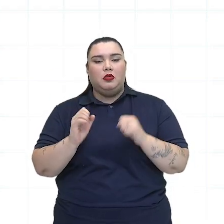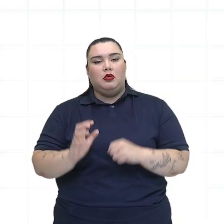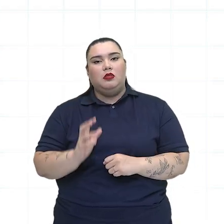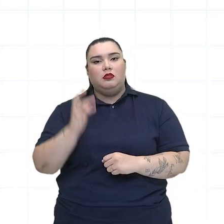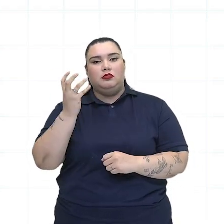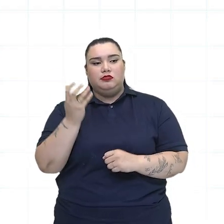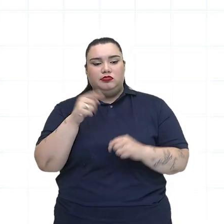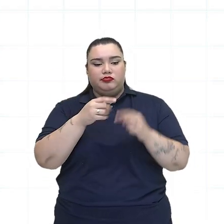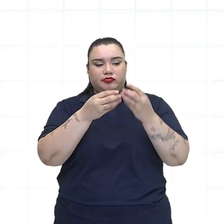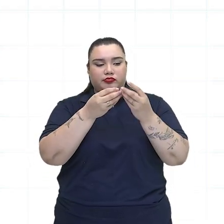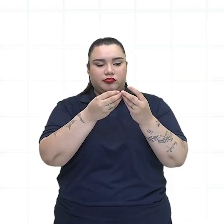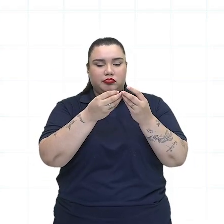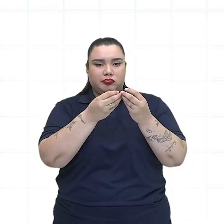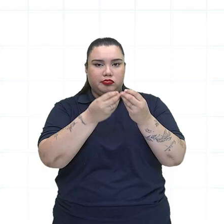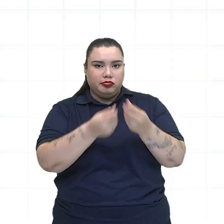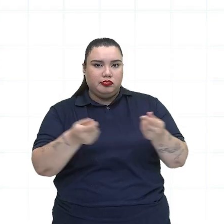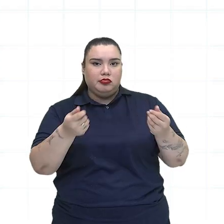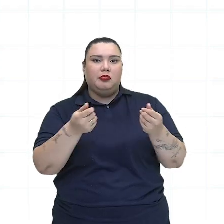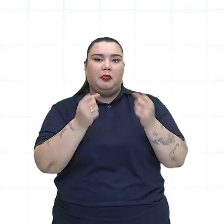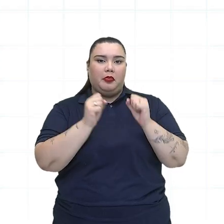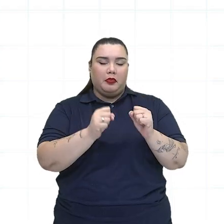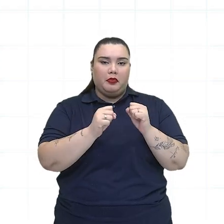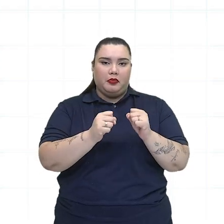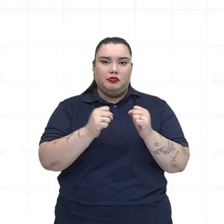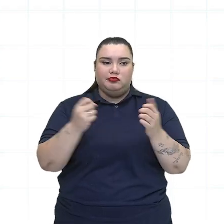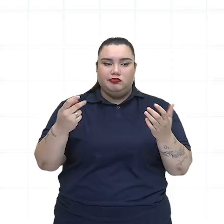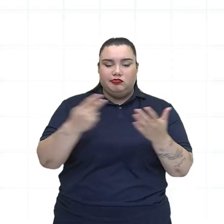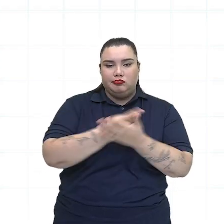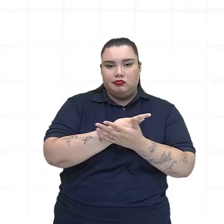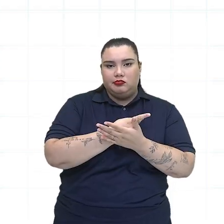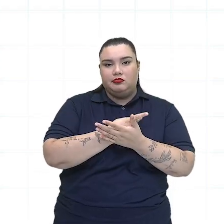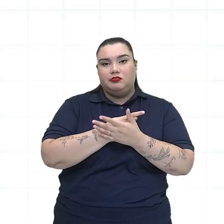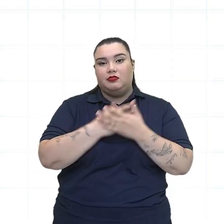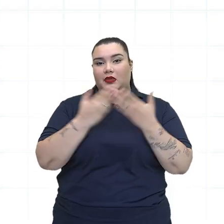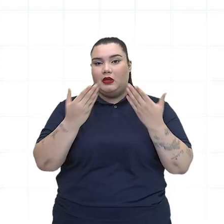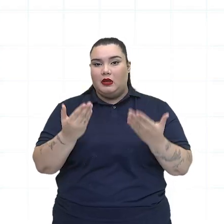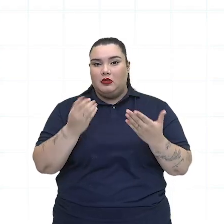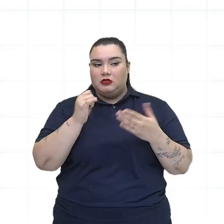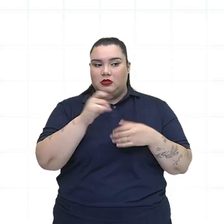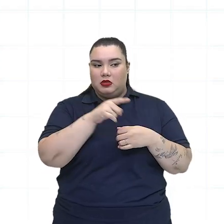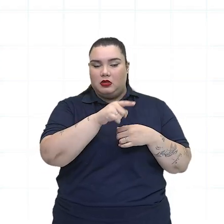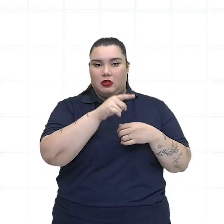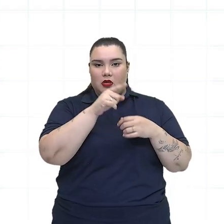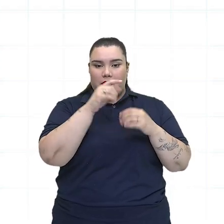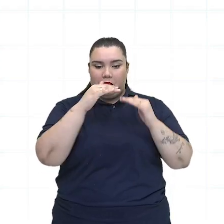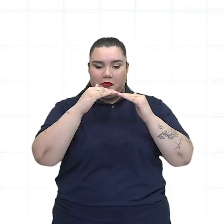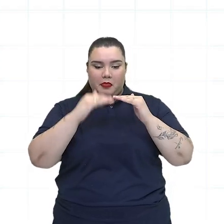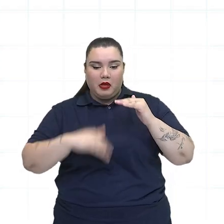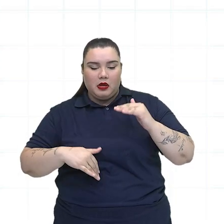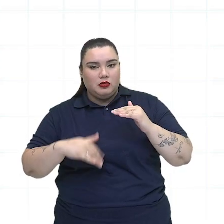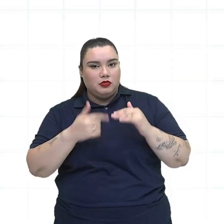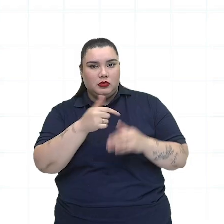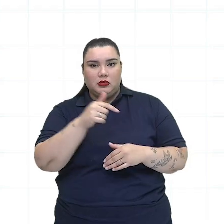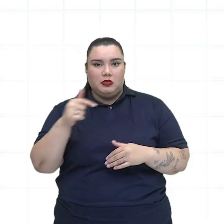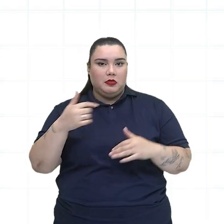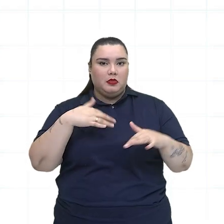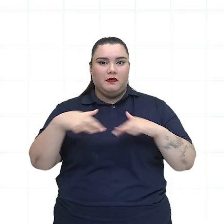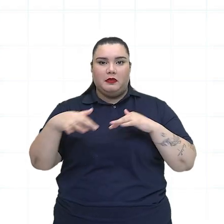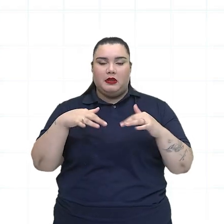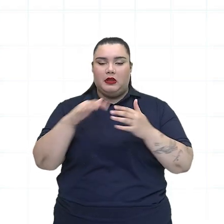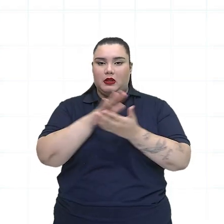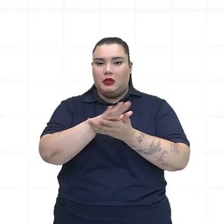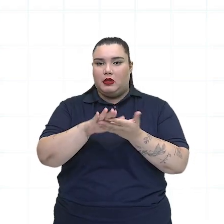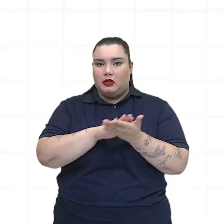acabar rompendo nessa medula ou machucando essa medula, e a partir daquela parte para baixo, a gente não consegue